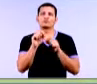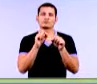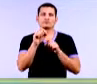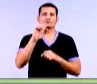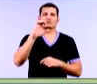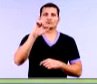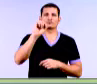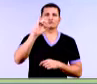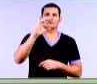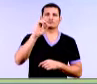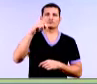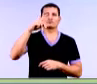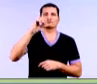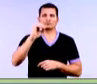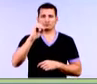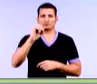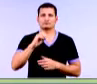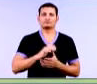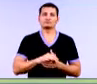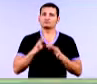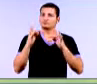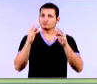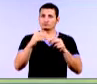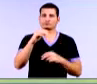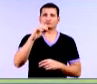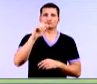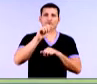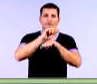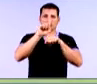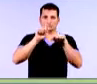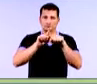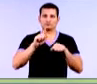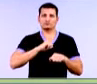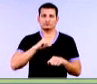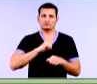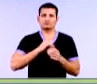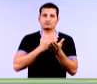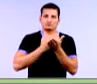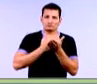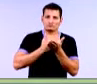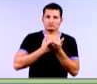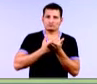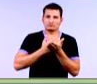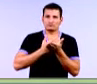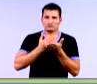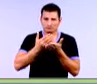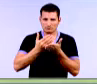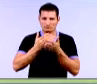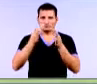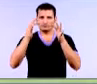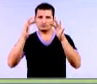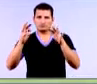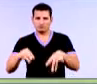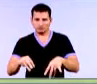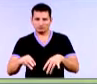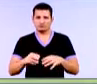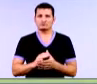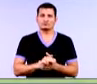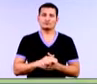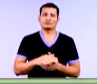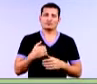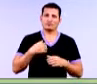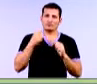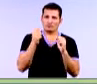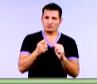escopo? Todo algoritmo ele tem início e fim. Para que eu possa